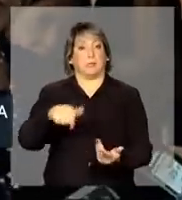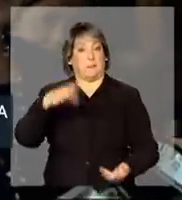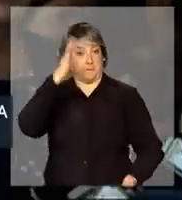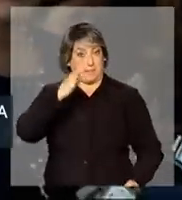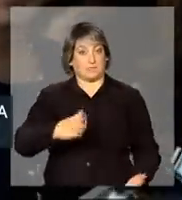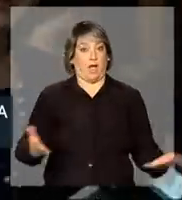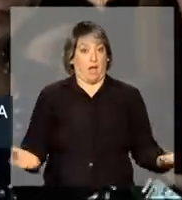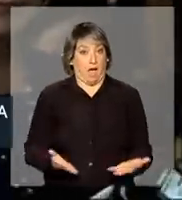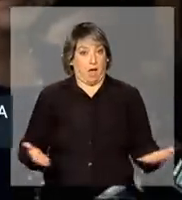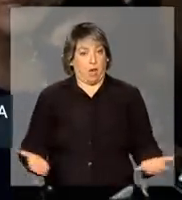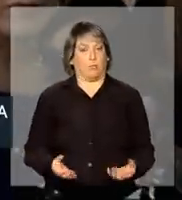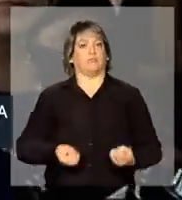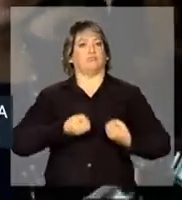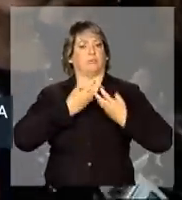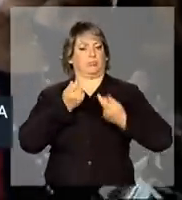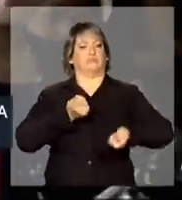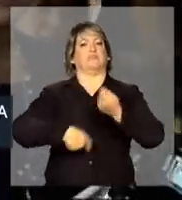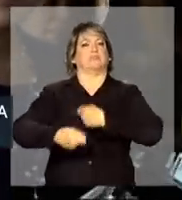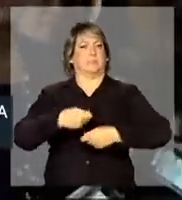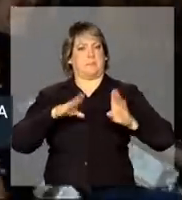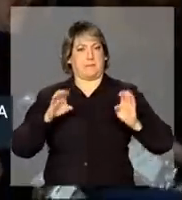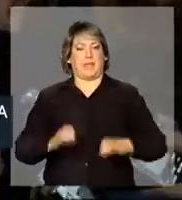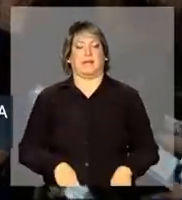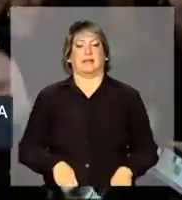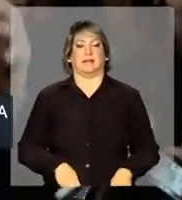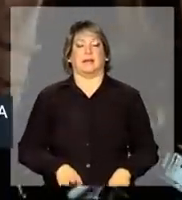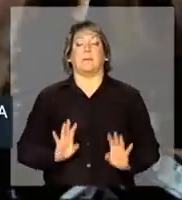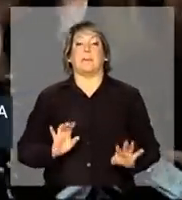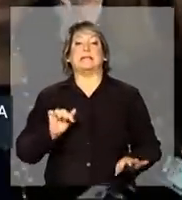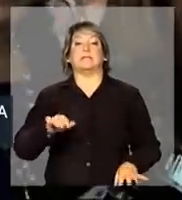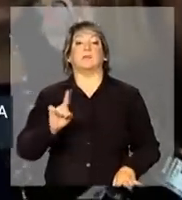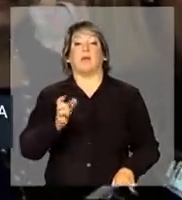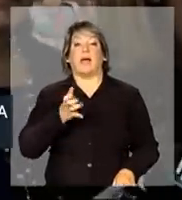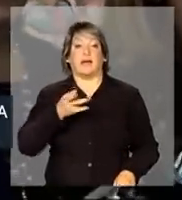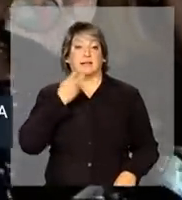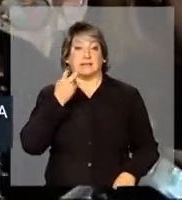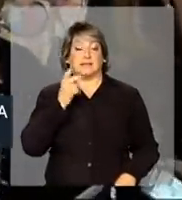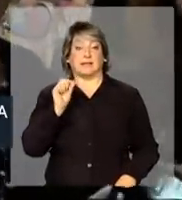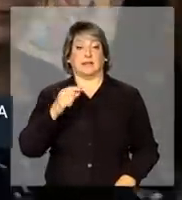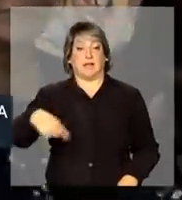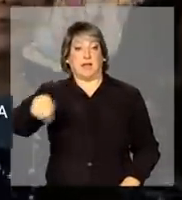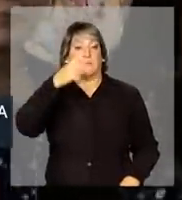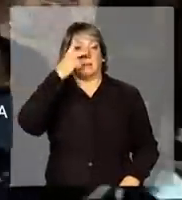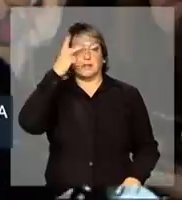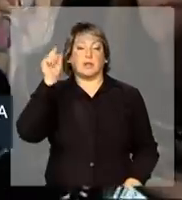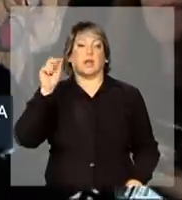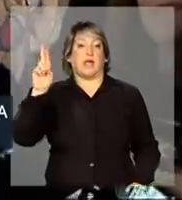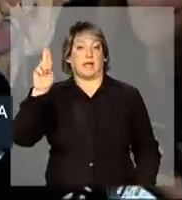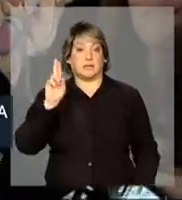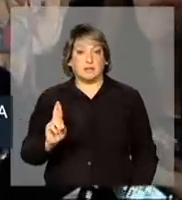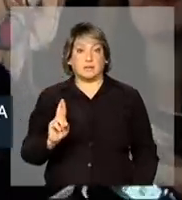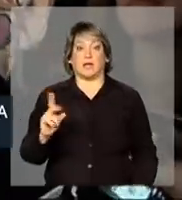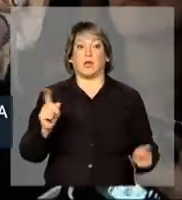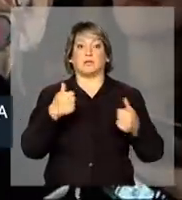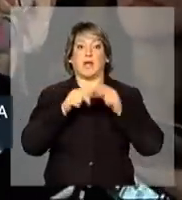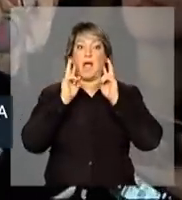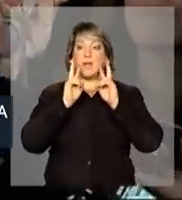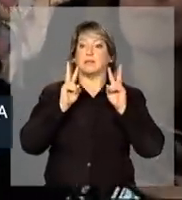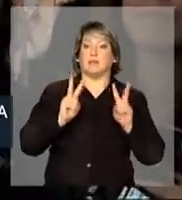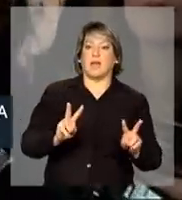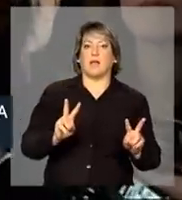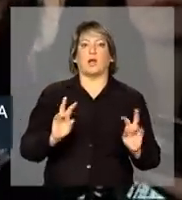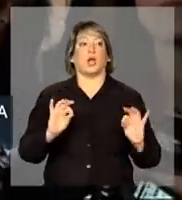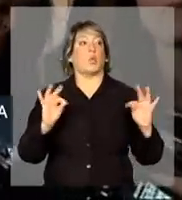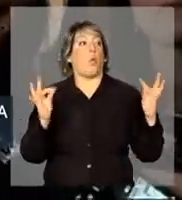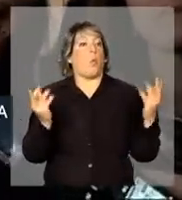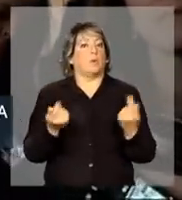é uma economia robusta. Isso não significa que os responsáveis não estejam atentos a todas as